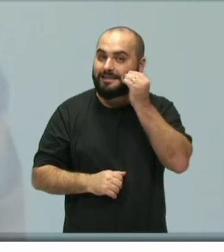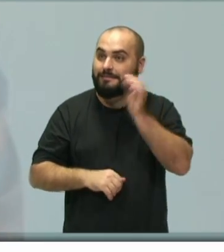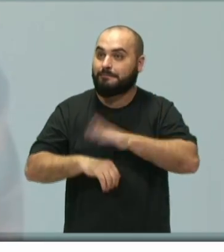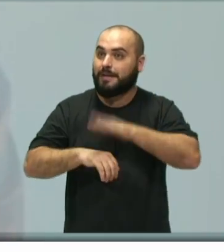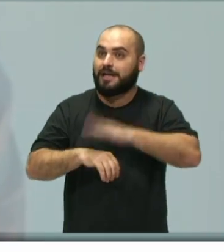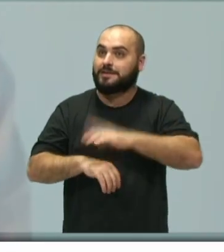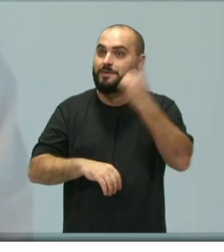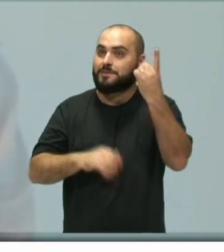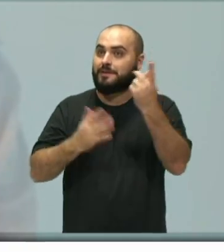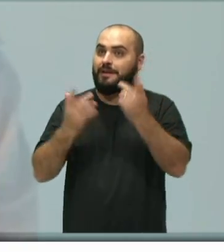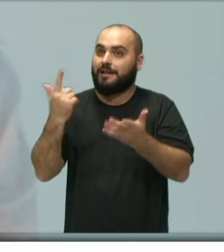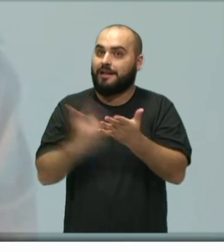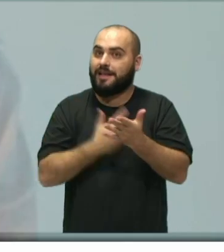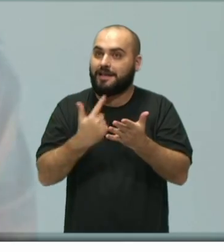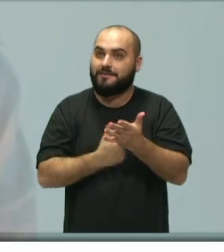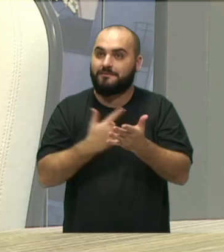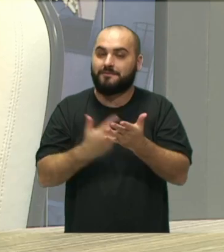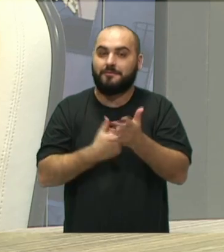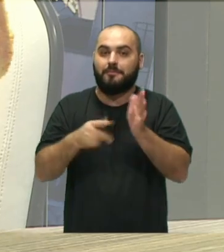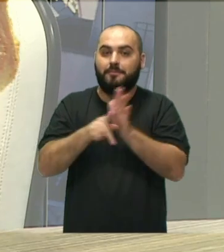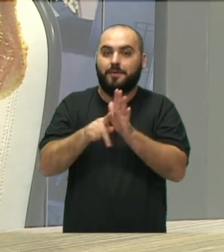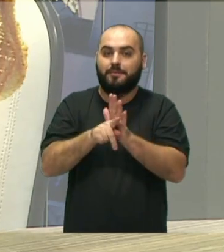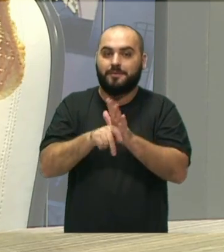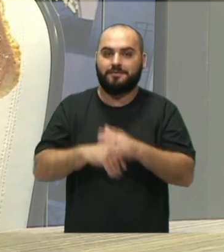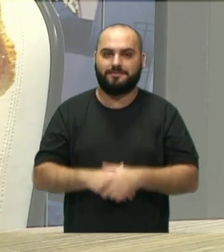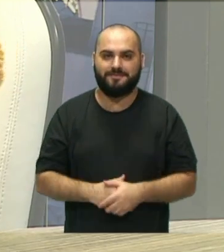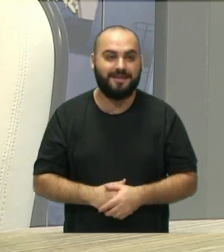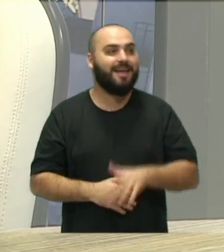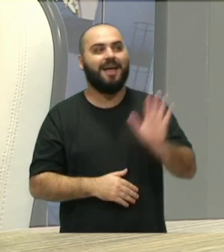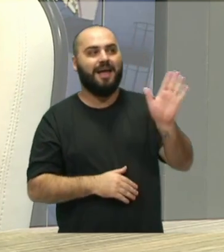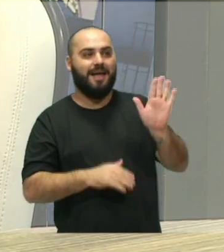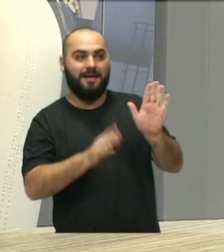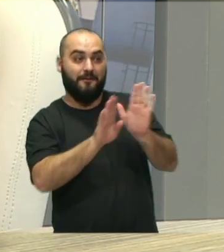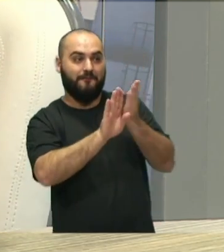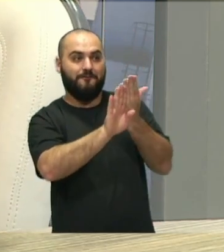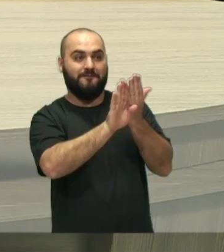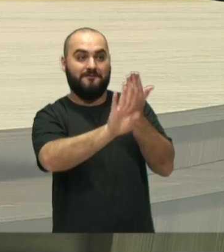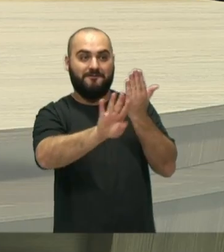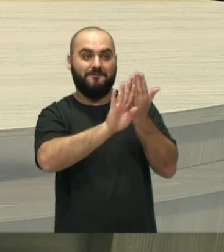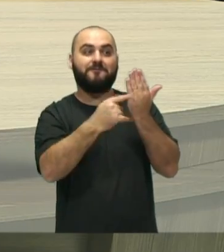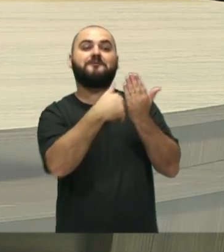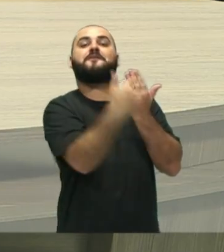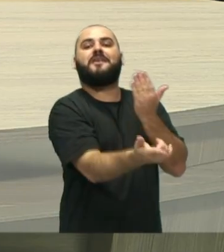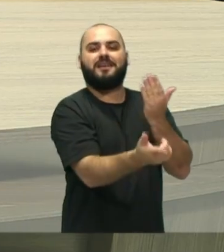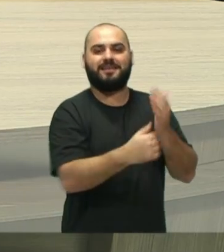livro com outro teor, Da assim. porta para fora daí. Da porta vai...